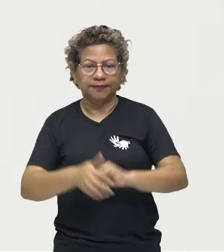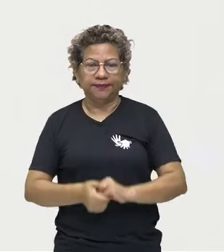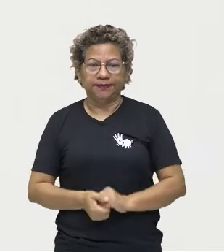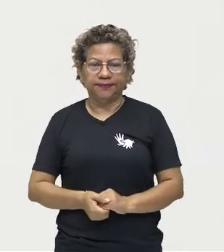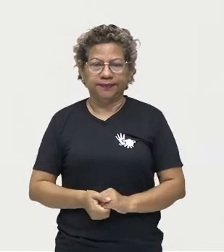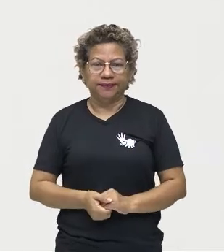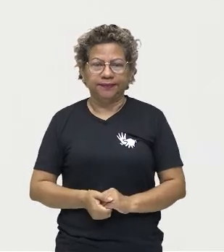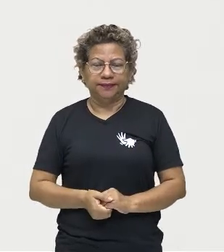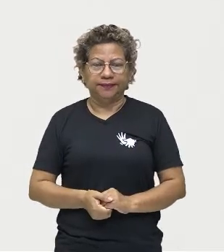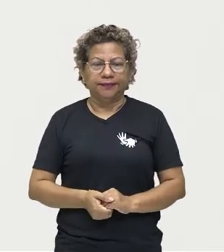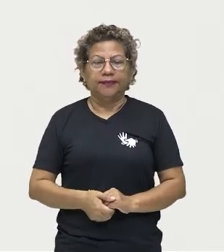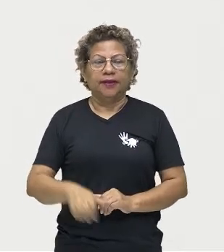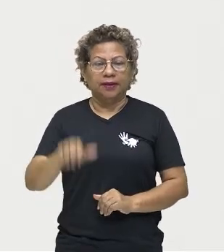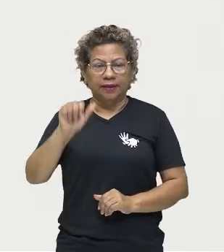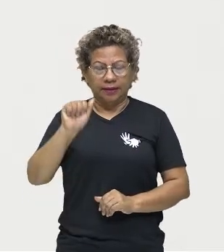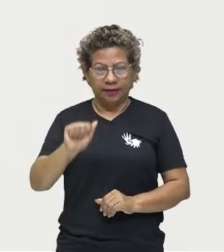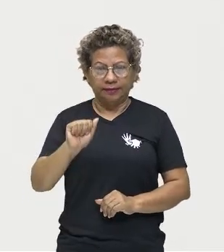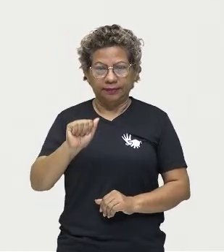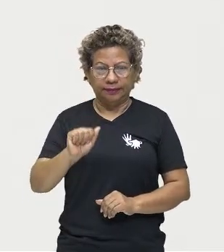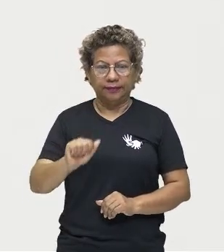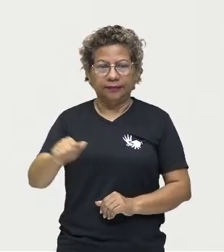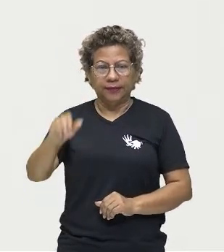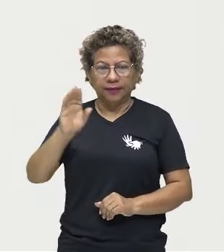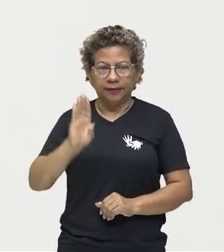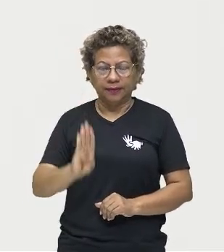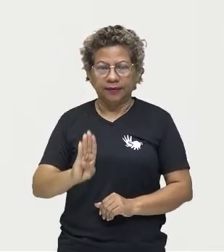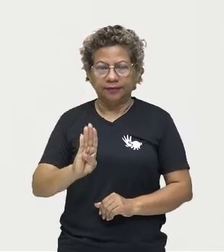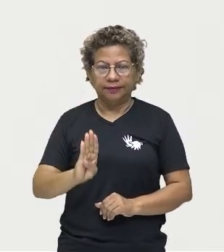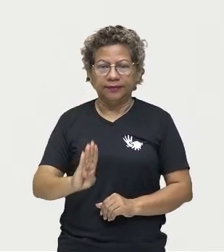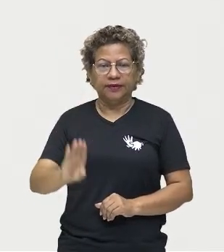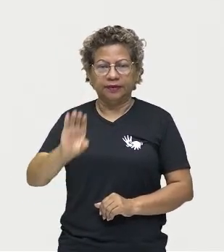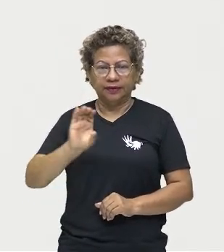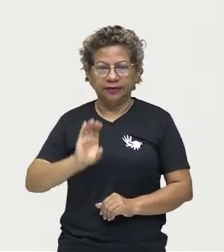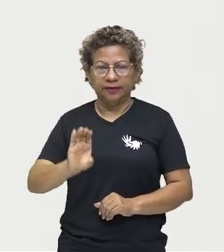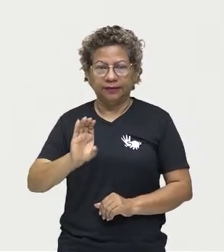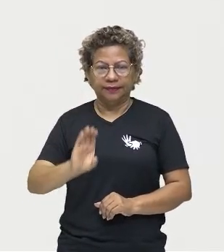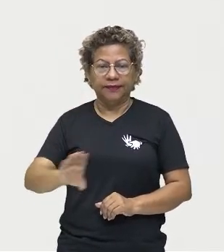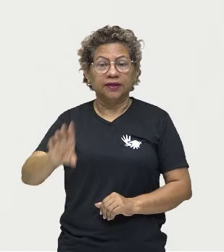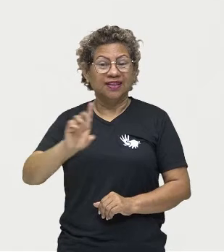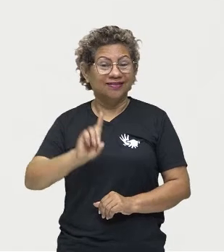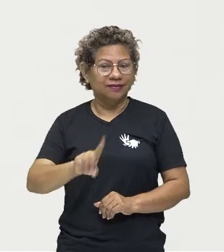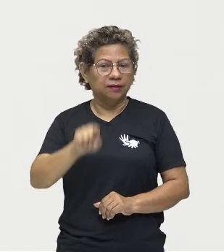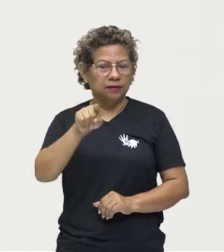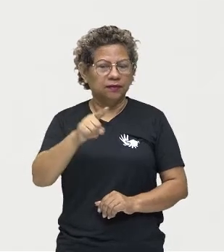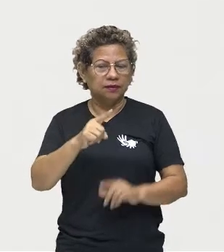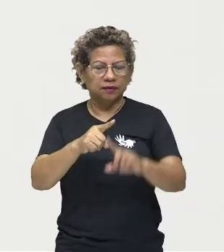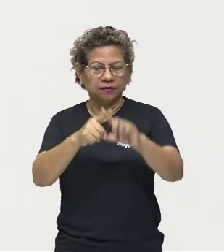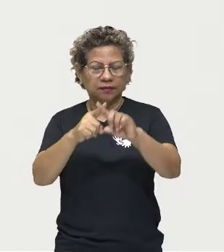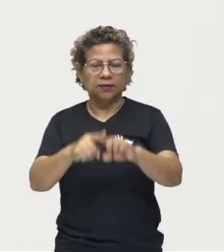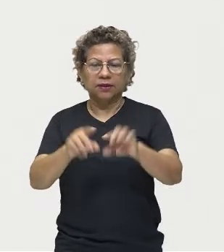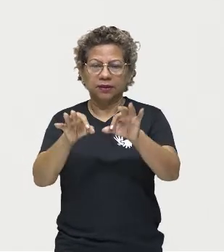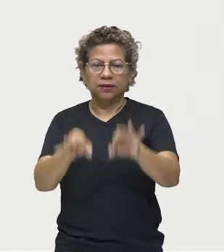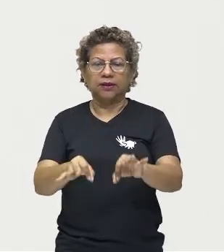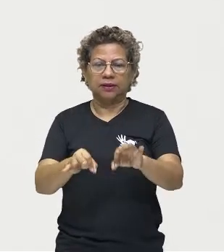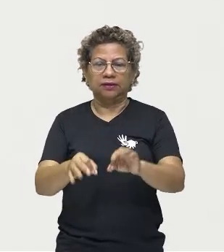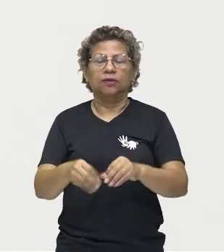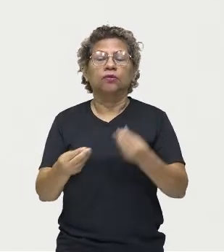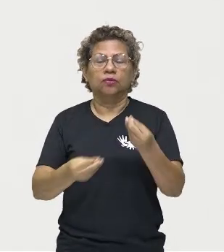baricentro, letra B, ortocentro, letra C, circuncentro, letra D,